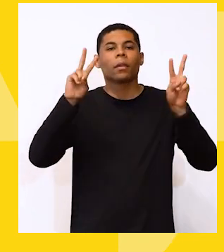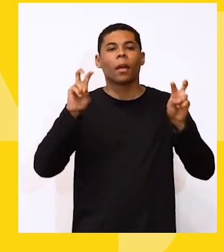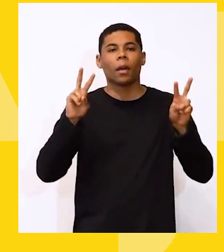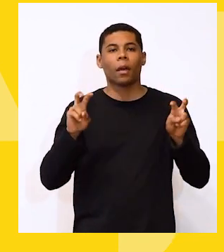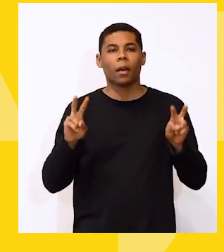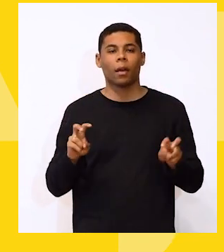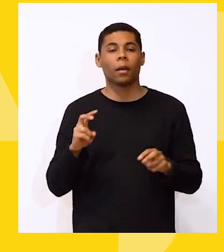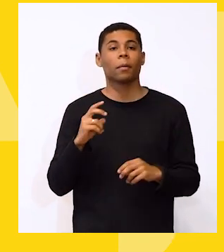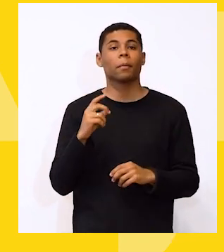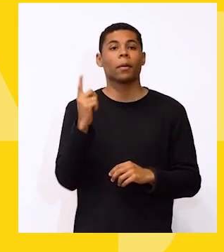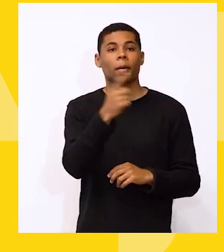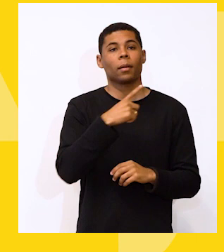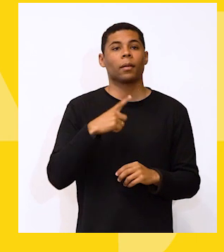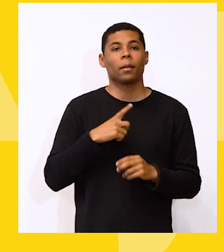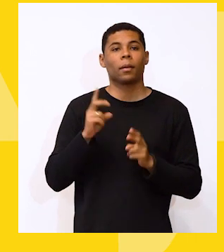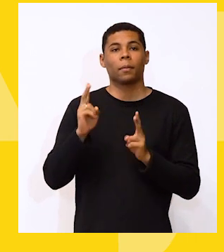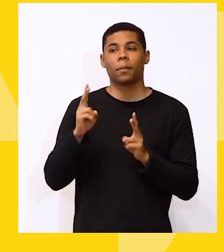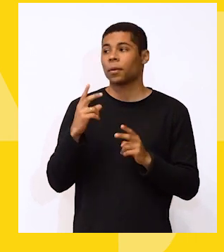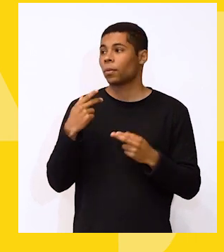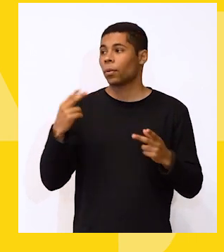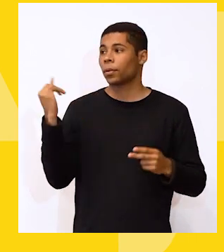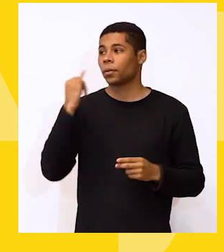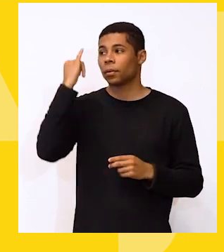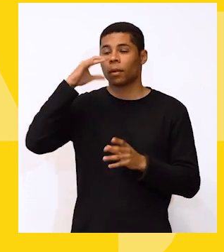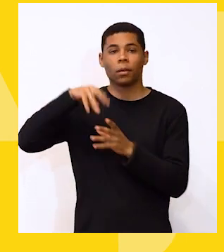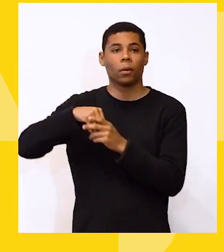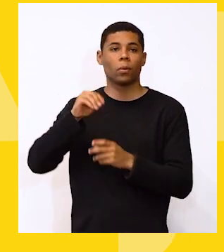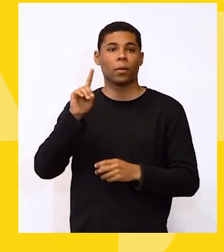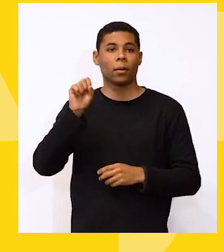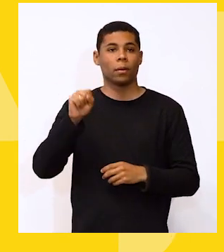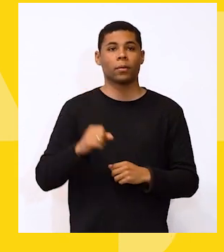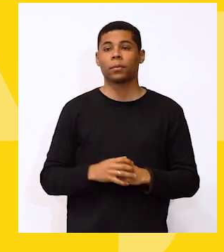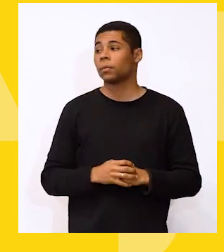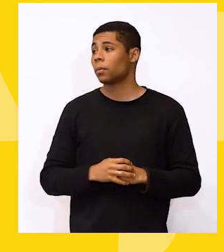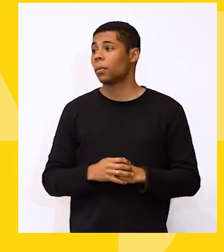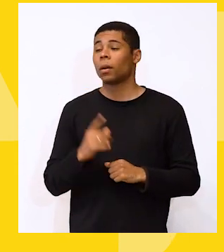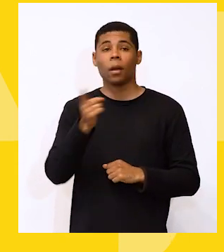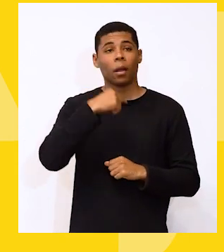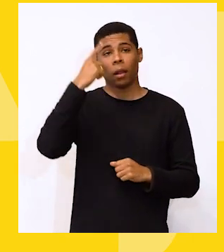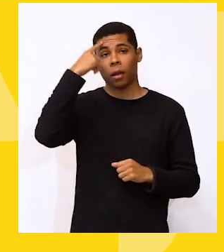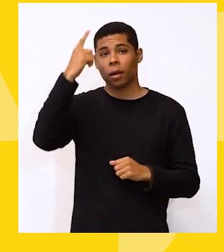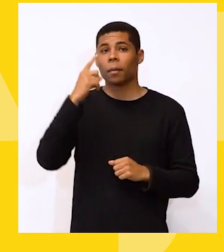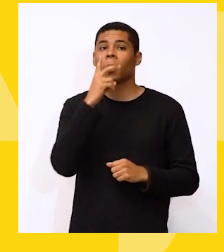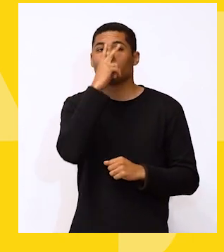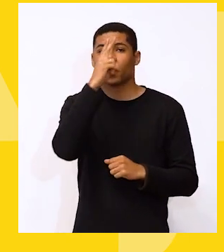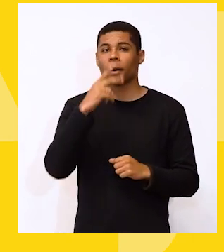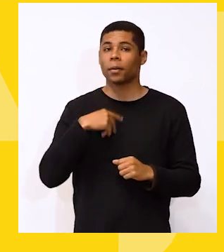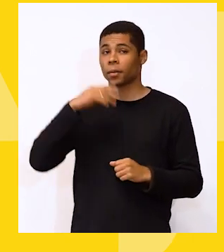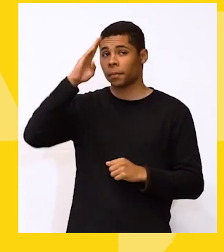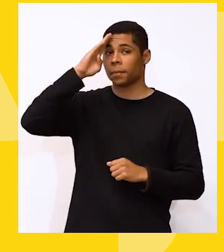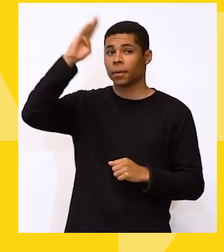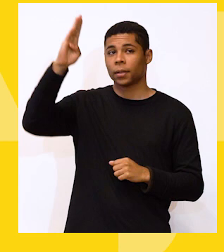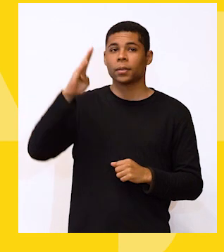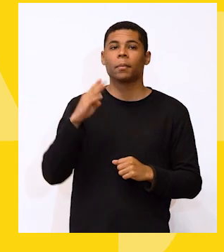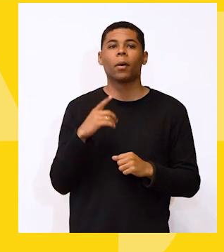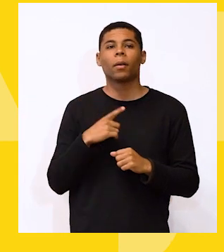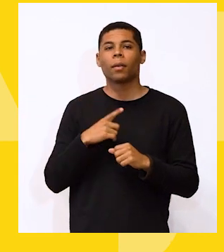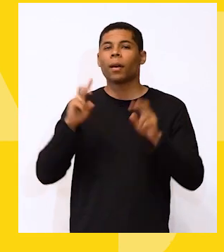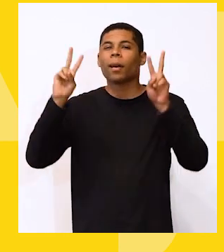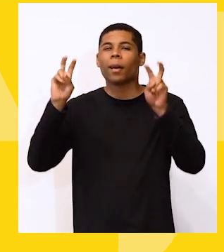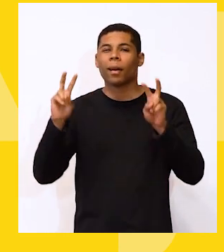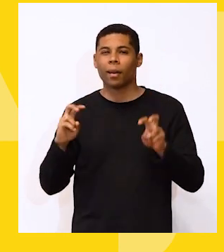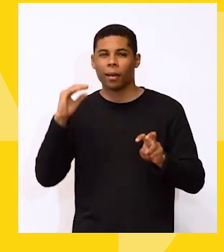com cada um dos subjetivos relevantes nas odessas né tendimento nexo tendimente o nexo central que foi colocado pelos eixos né